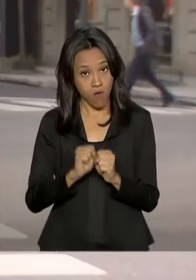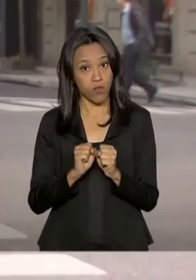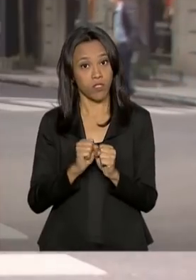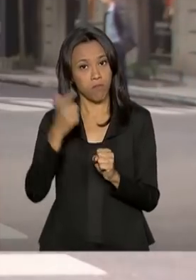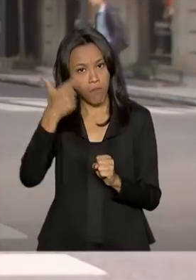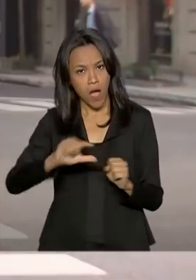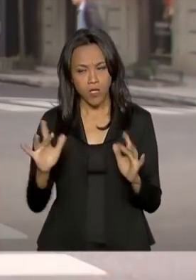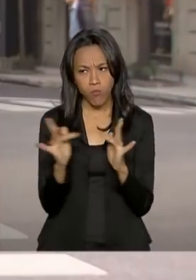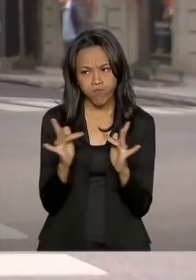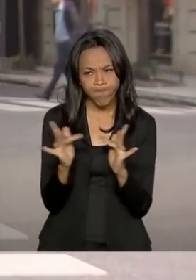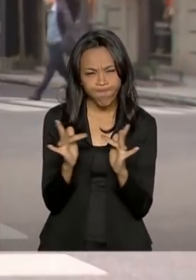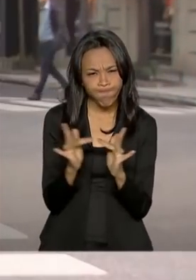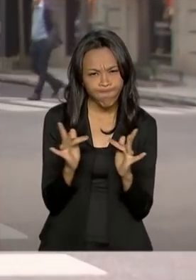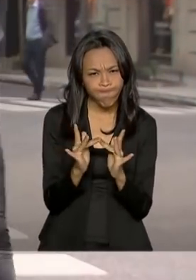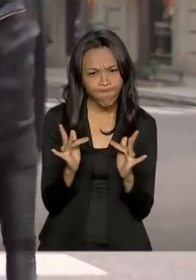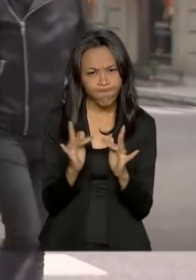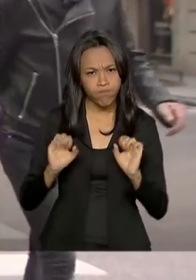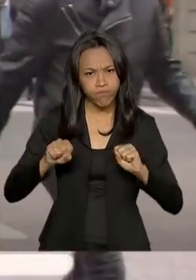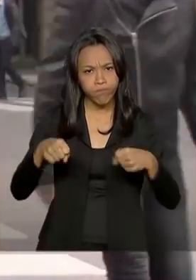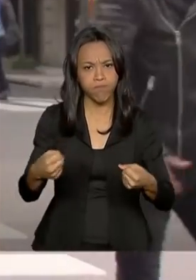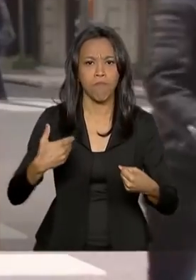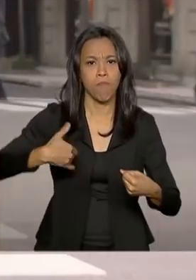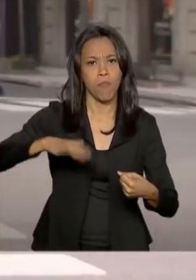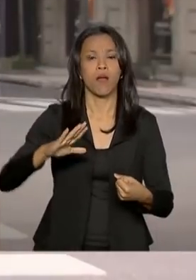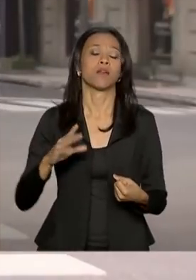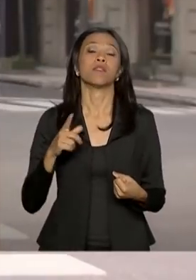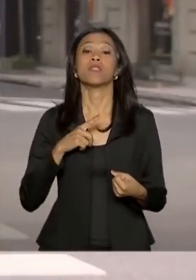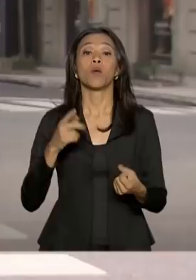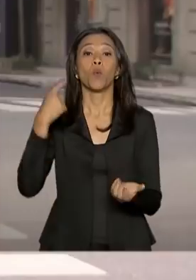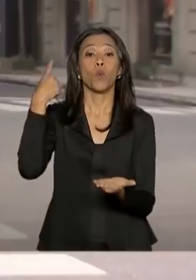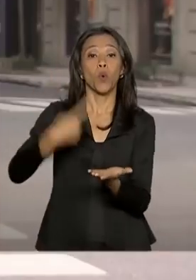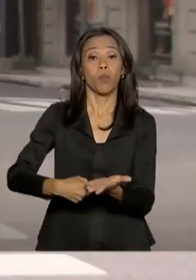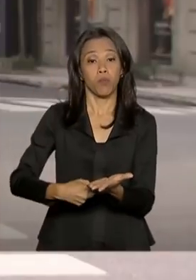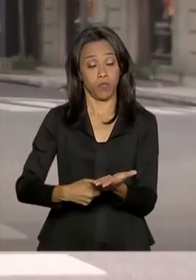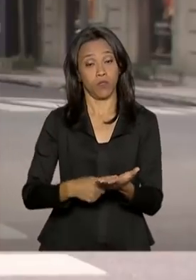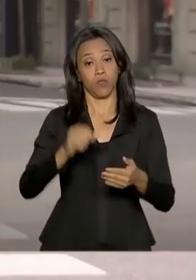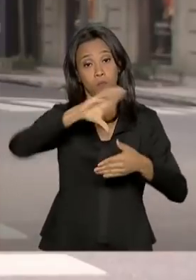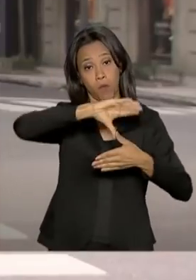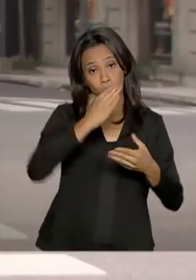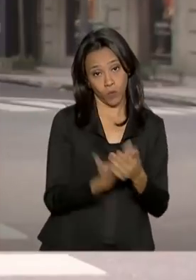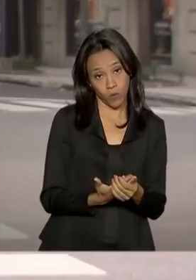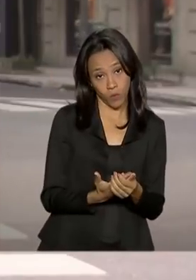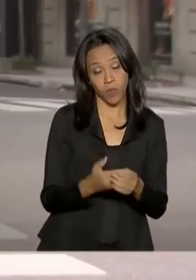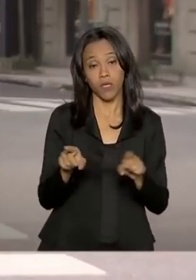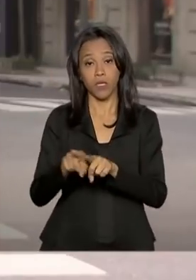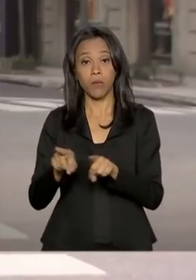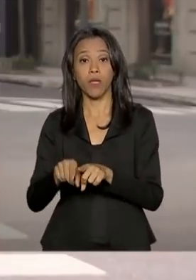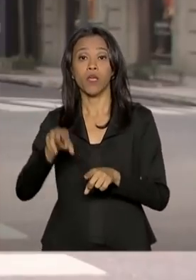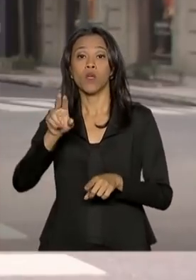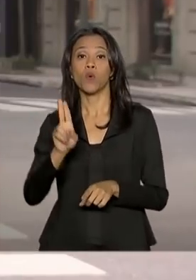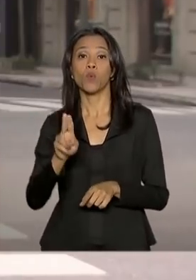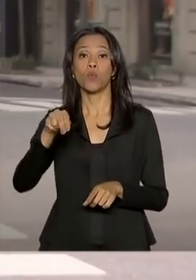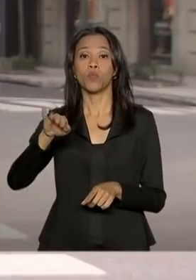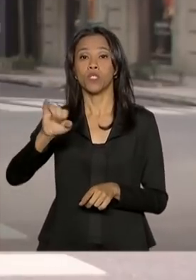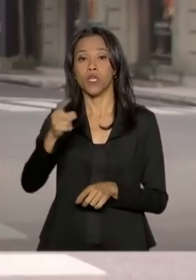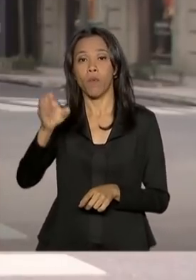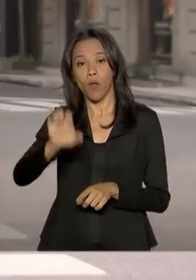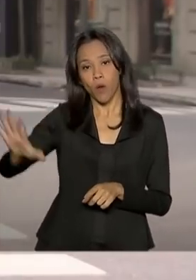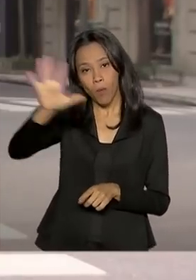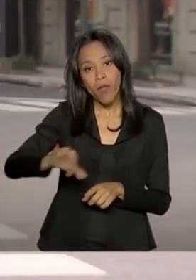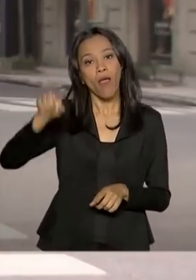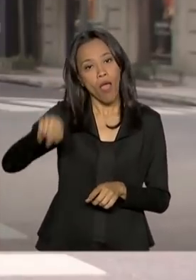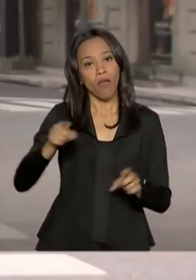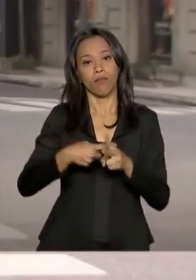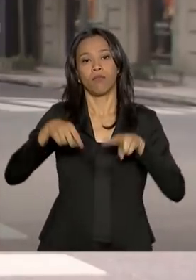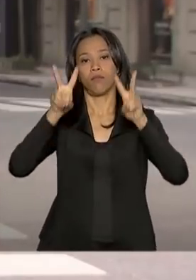parceria comercial. A conclusão do acordo de livre comércio entre Mercosul e a União Europeia é um dos temas na pauta do